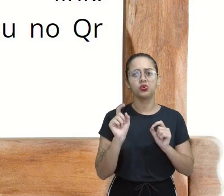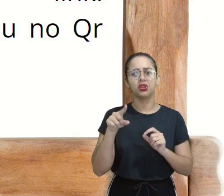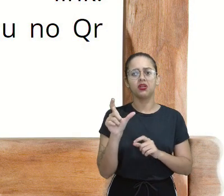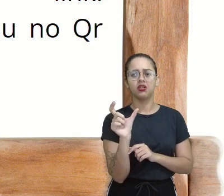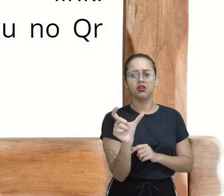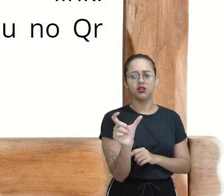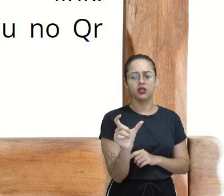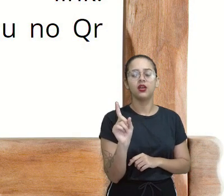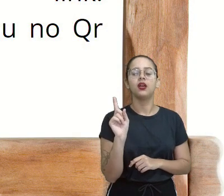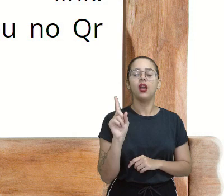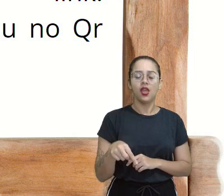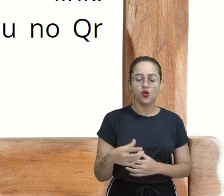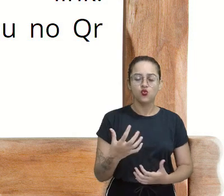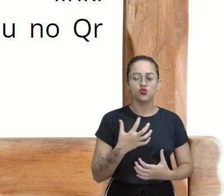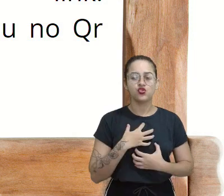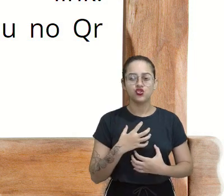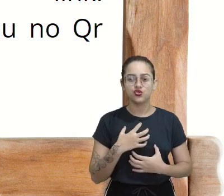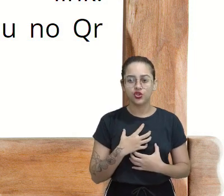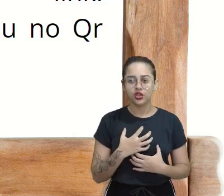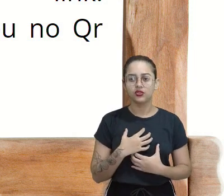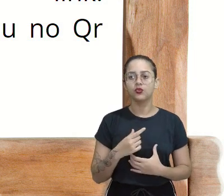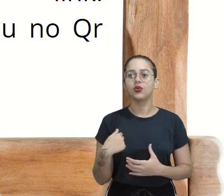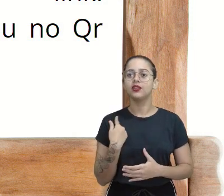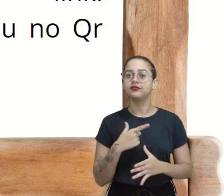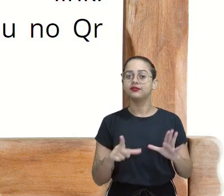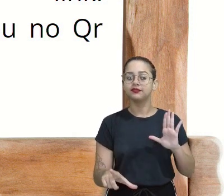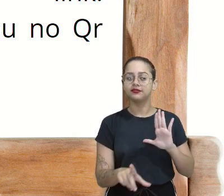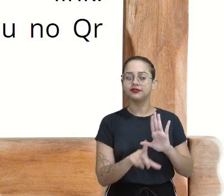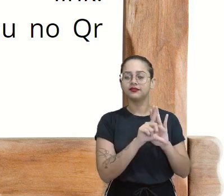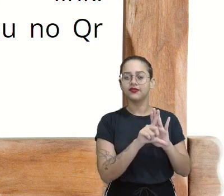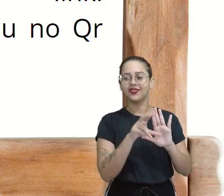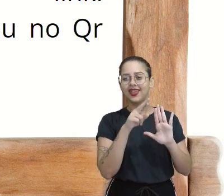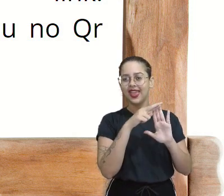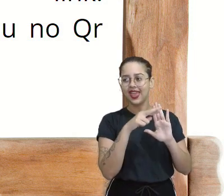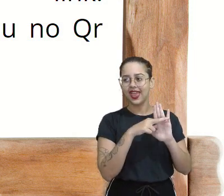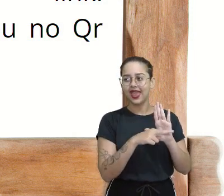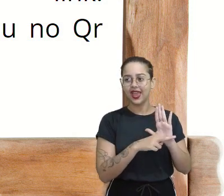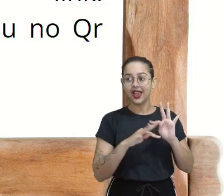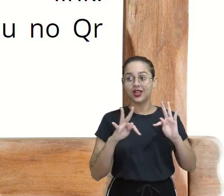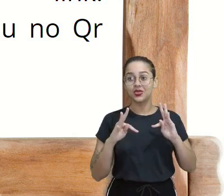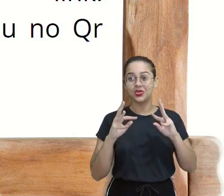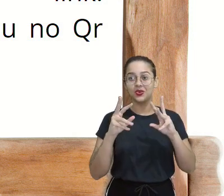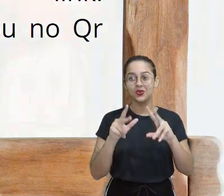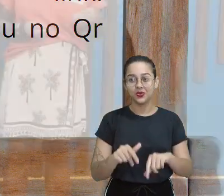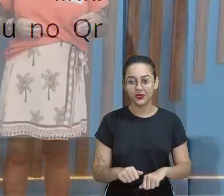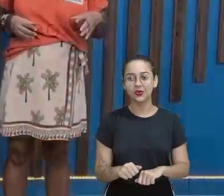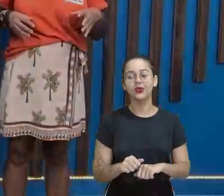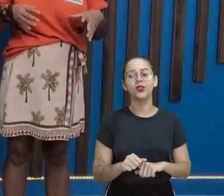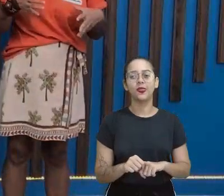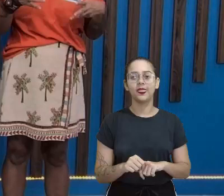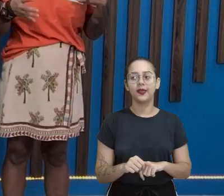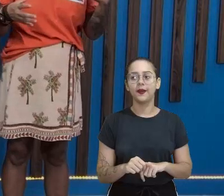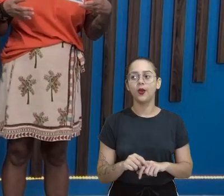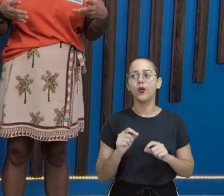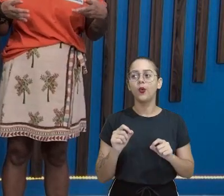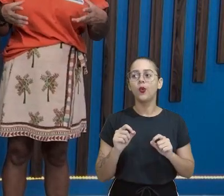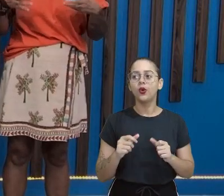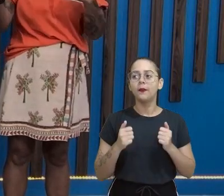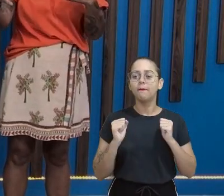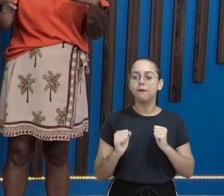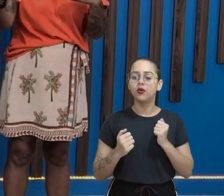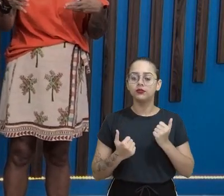gente, é uma forma também de estar em lei, em regras, tudo e que está